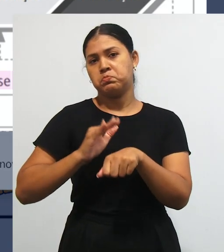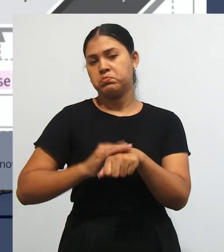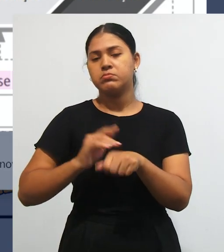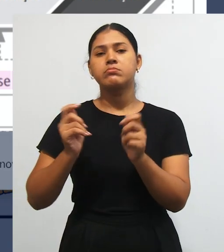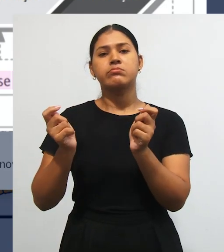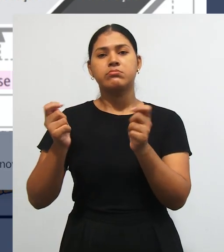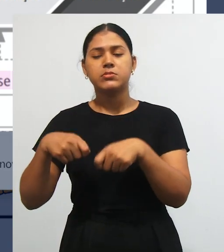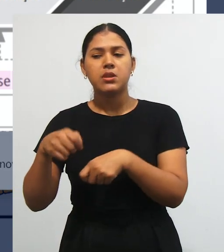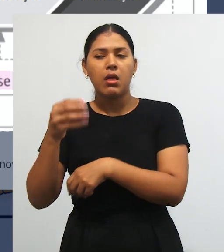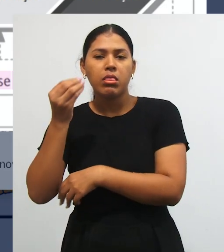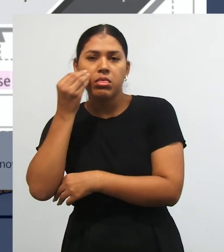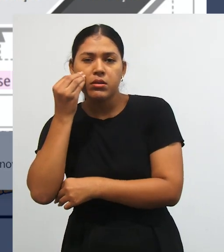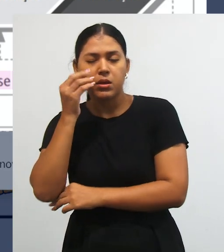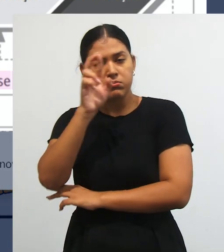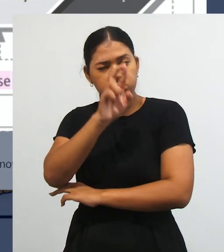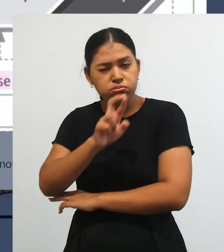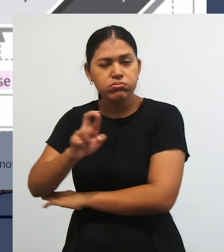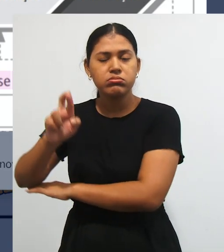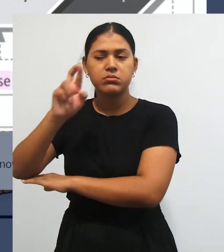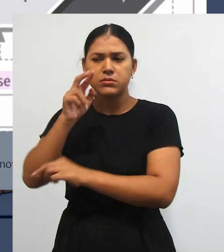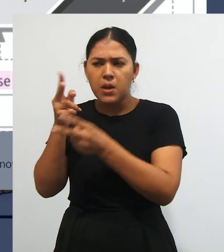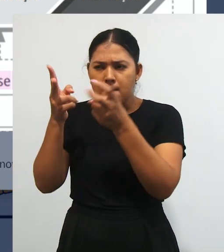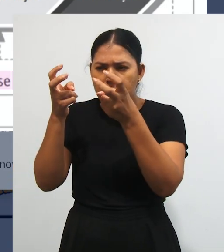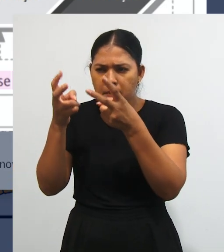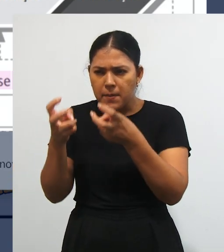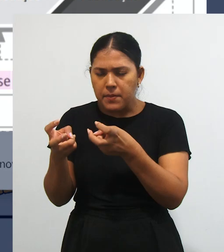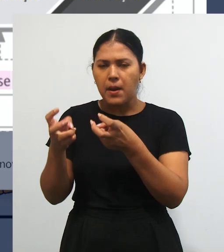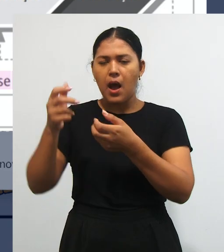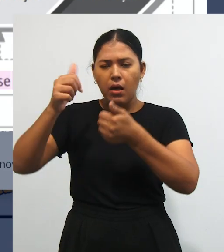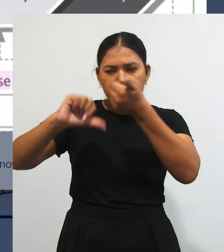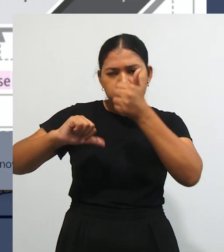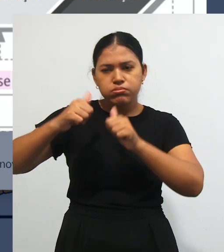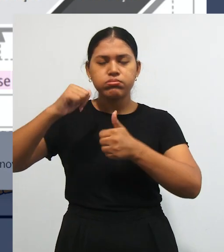poder testar, observar, interpretar,